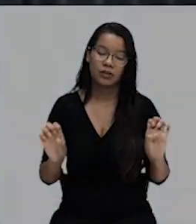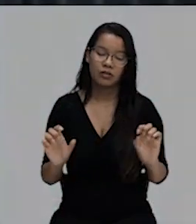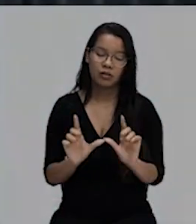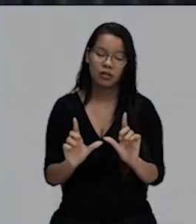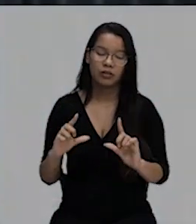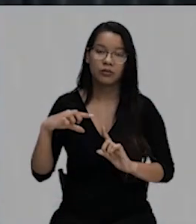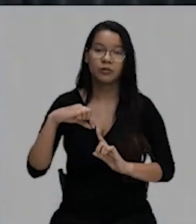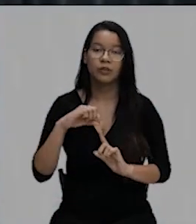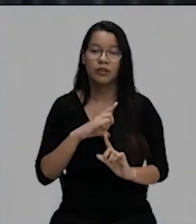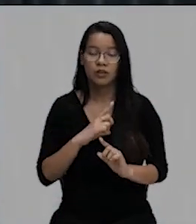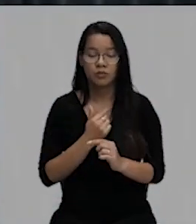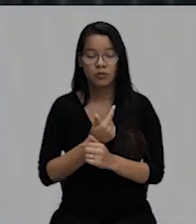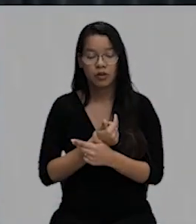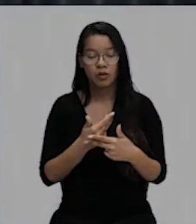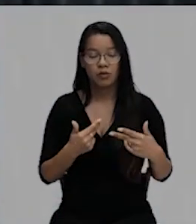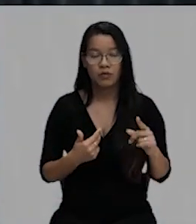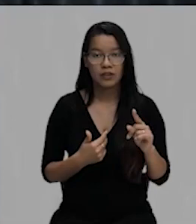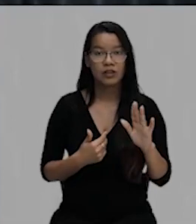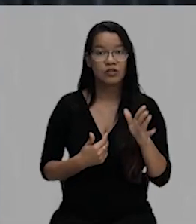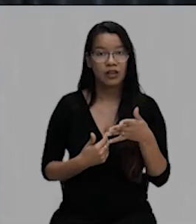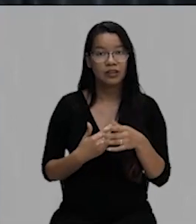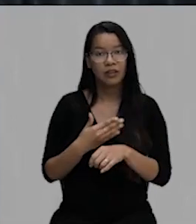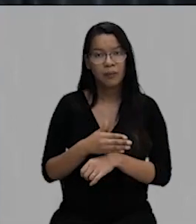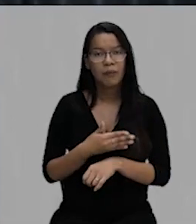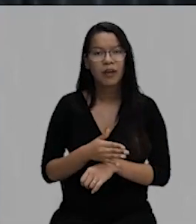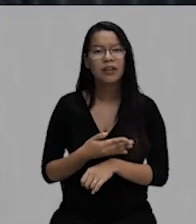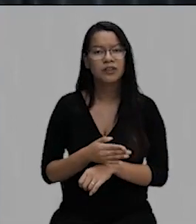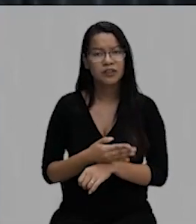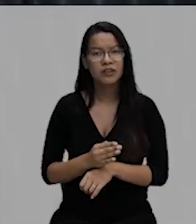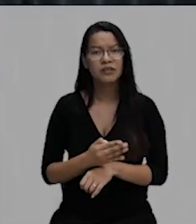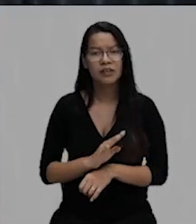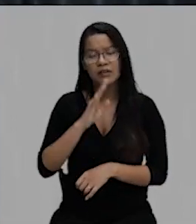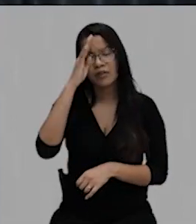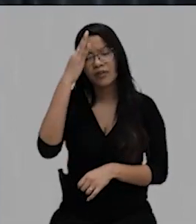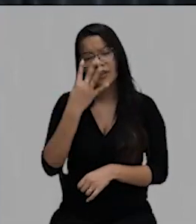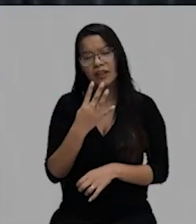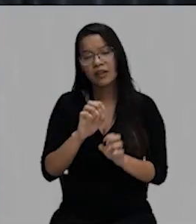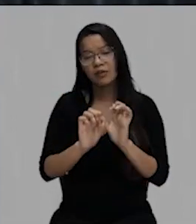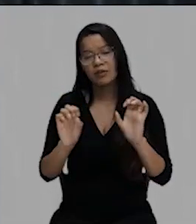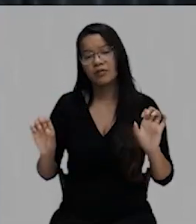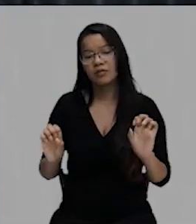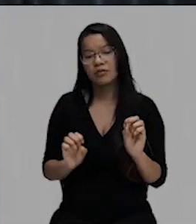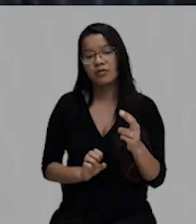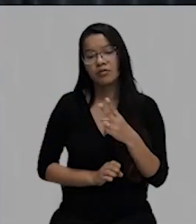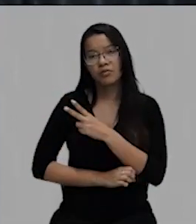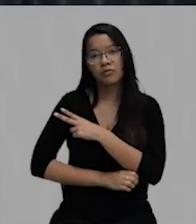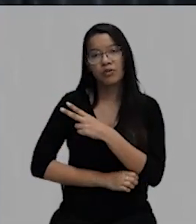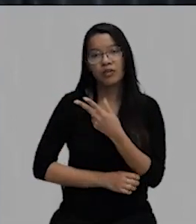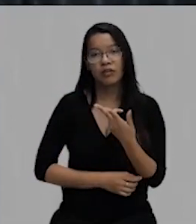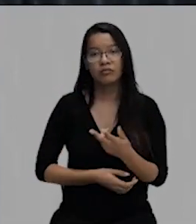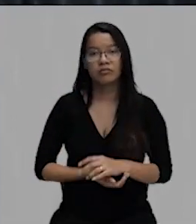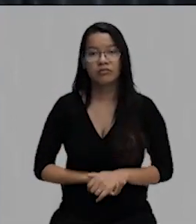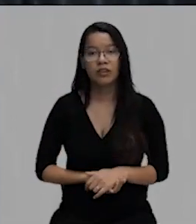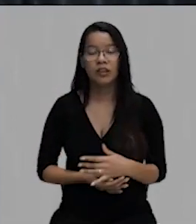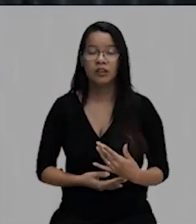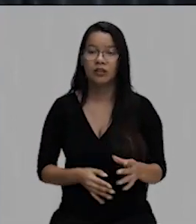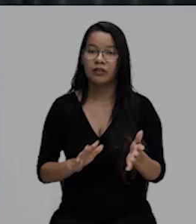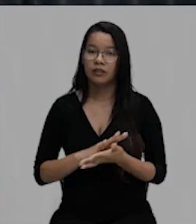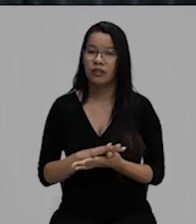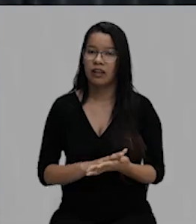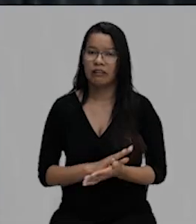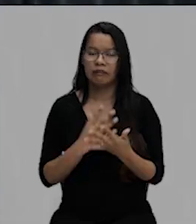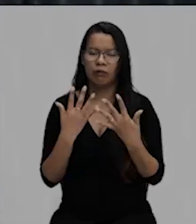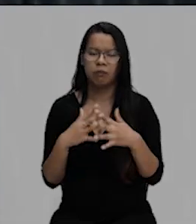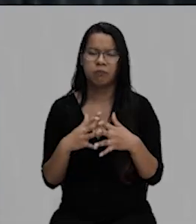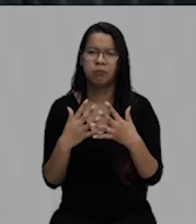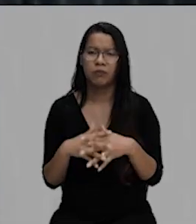logarítmica tem uma coisa que você já é habituado a resolver, que são as equações de segundo grau, né? Então, nada muito